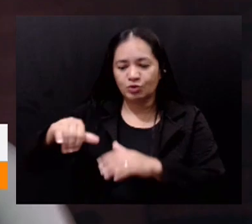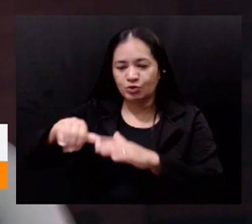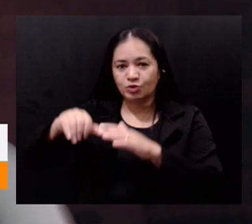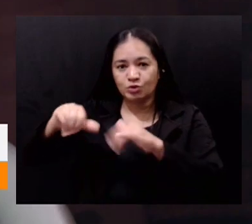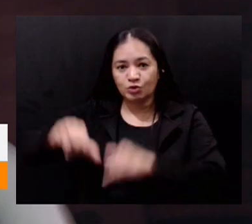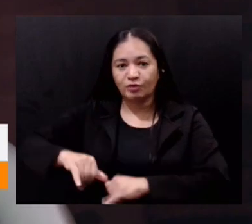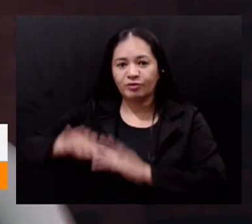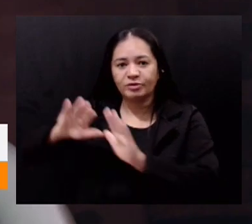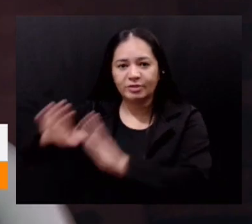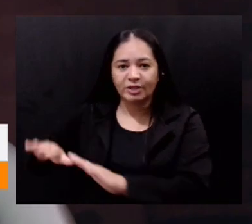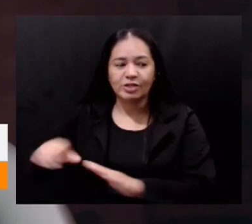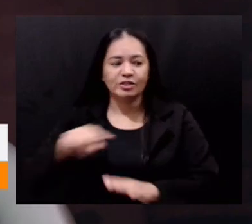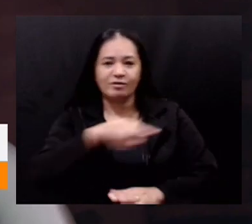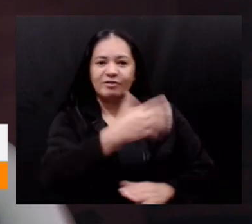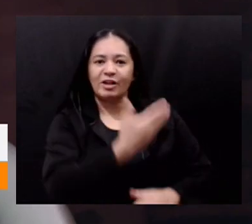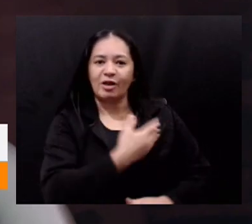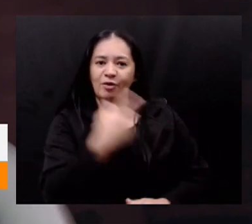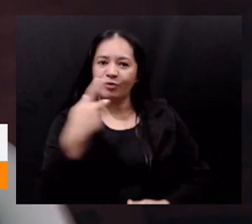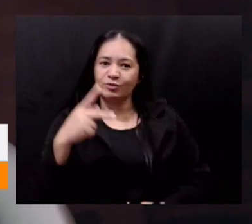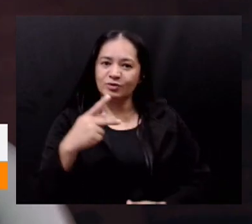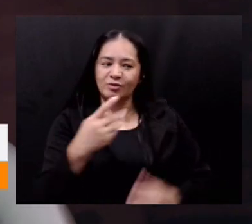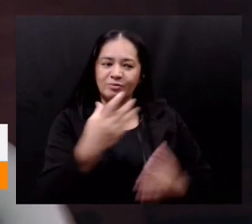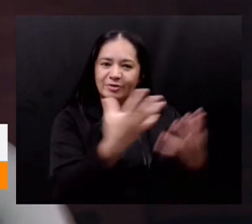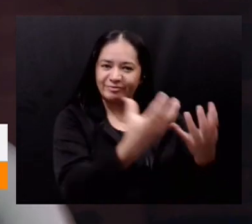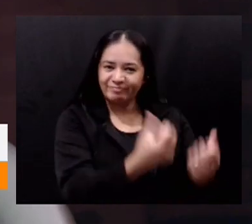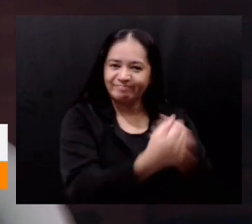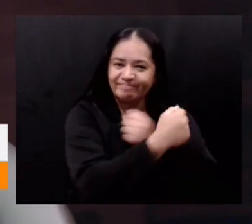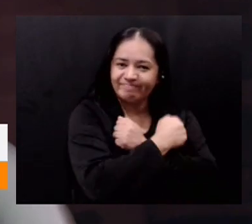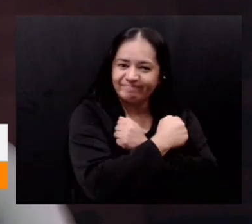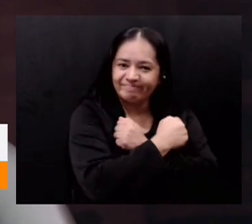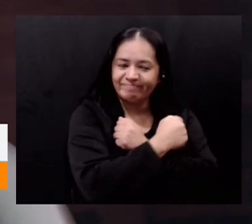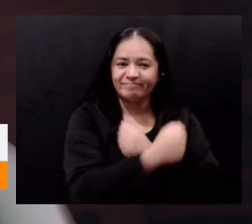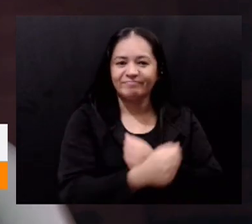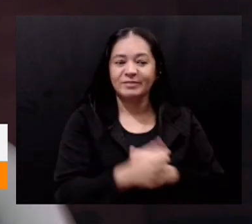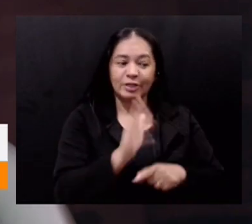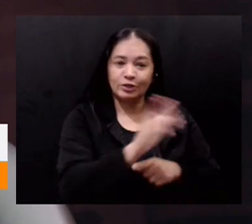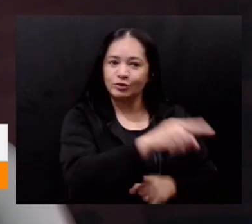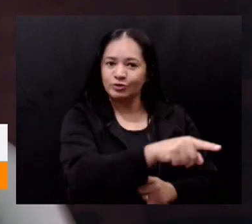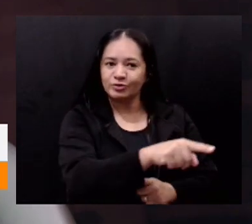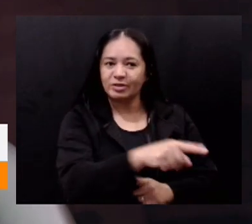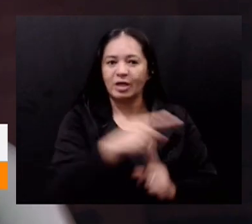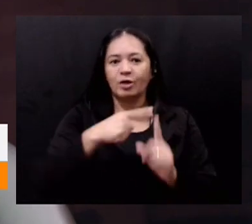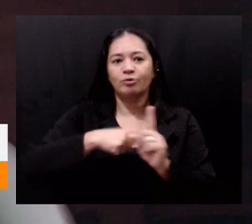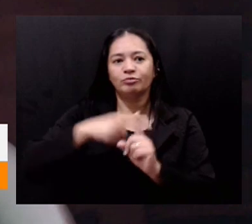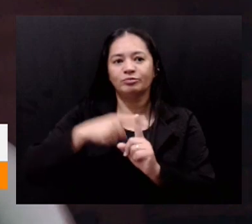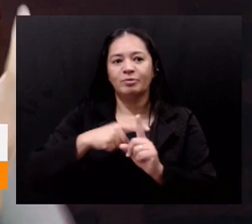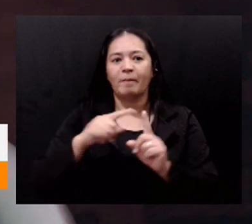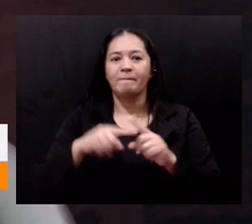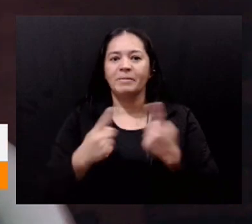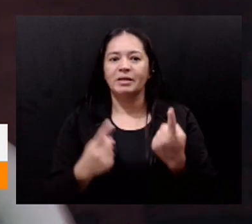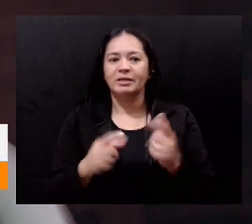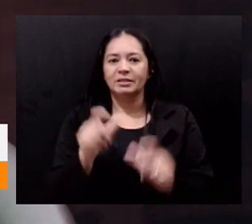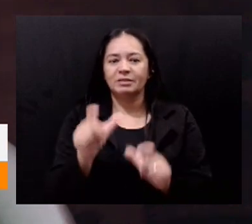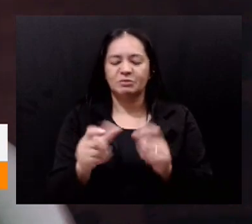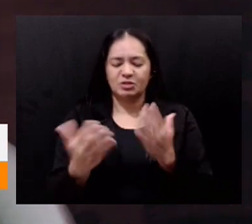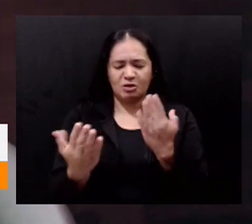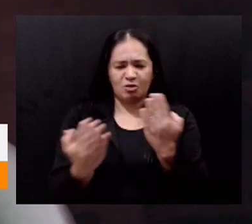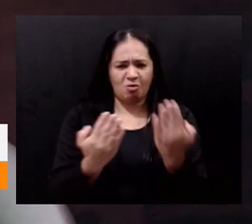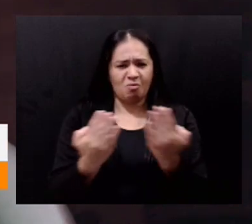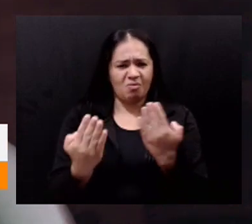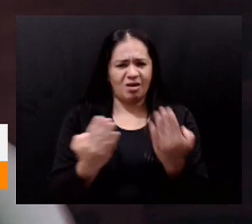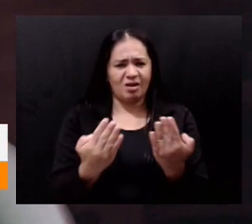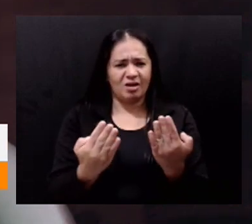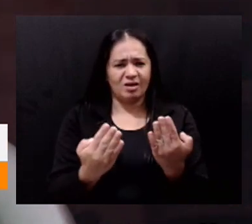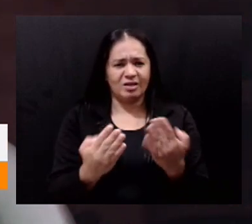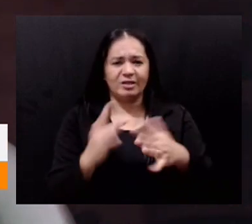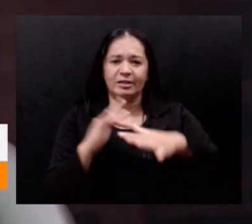via. Então, eu não uso muito como termômetro, mas as pessoas essa é uma comparação muito grande, aí entra de novo, as amizades viram